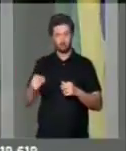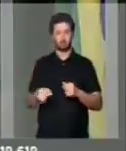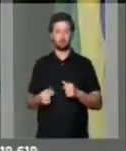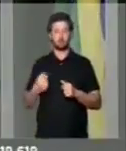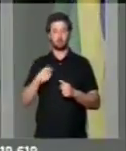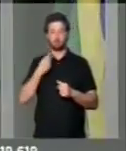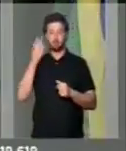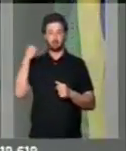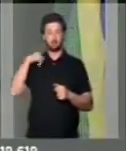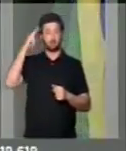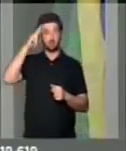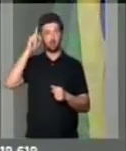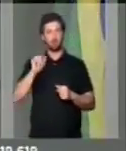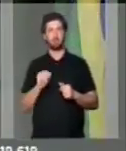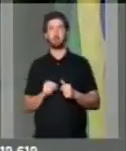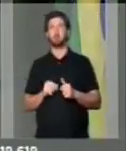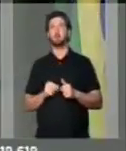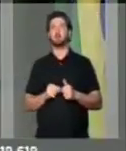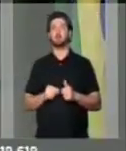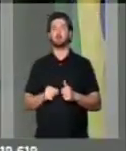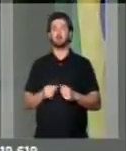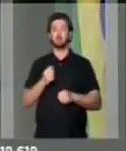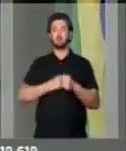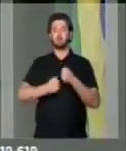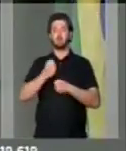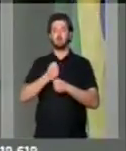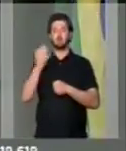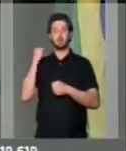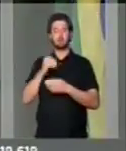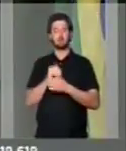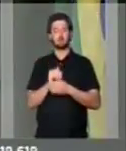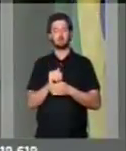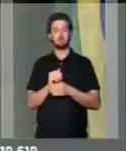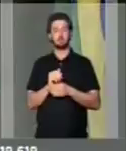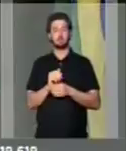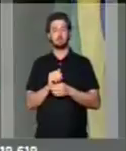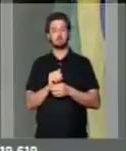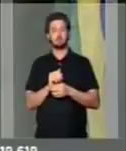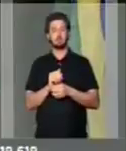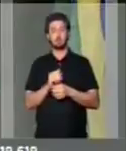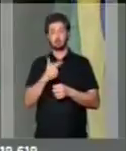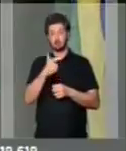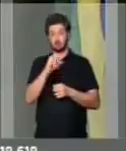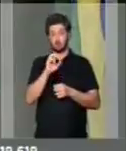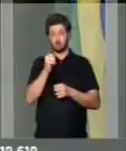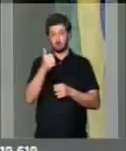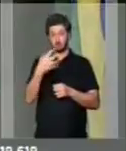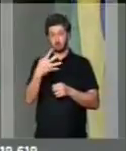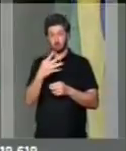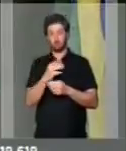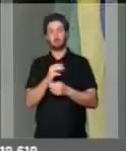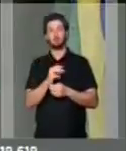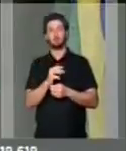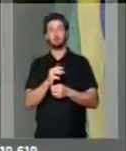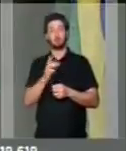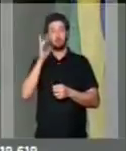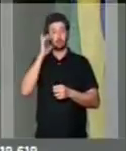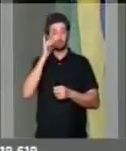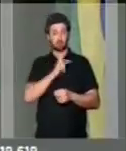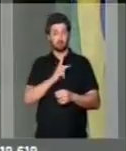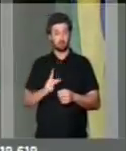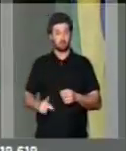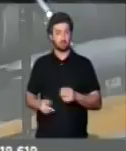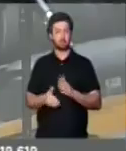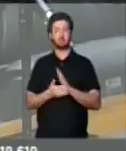estava falando, eu estava lembrando dos momentos do ano passado. Em 2014, a presidenta Dilma